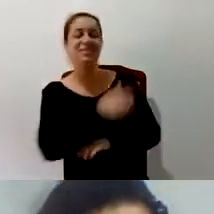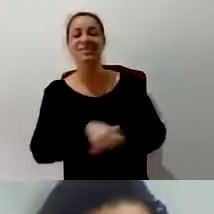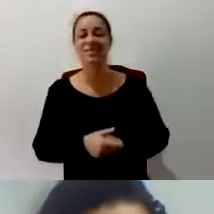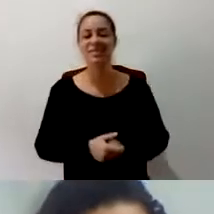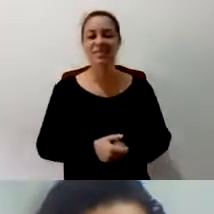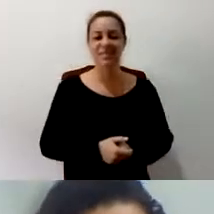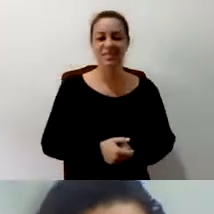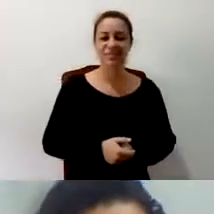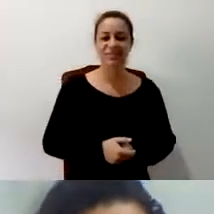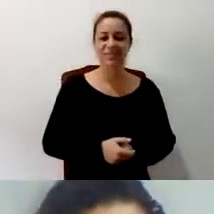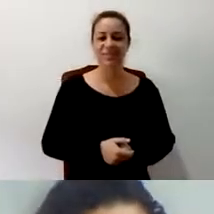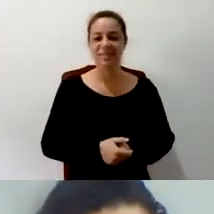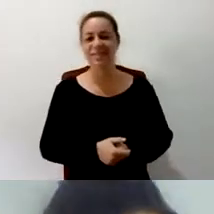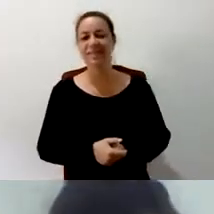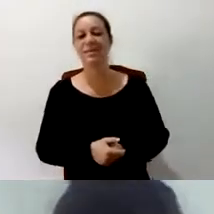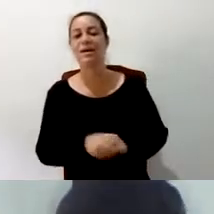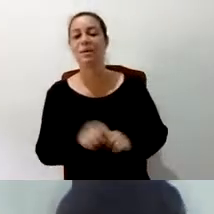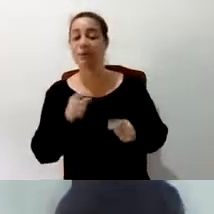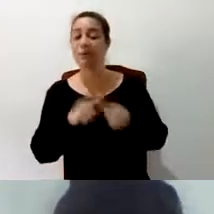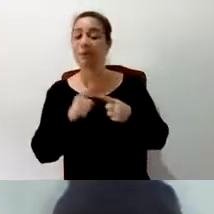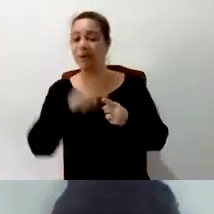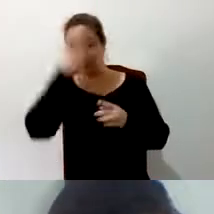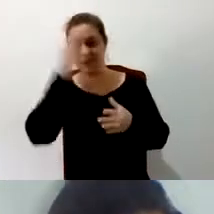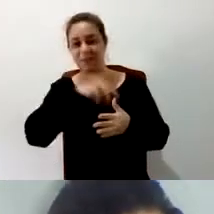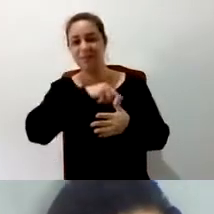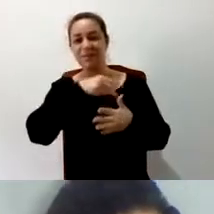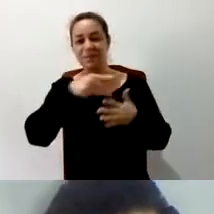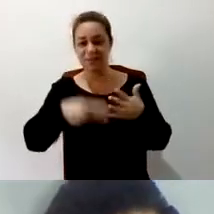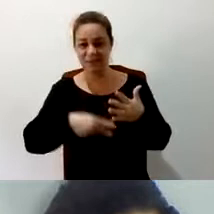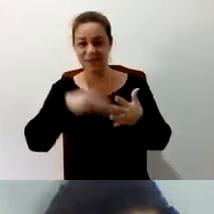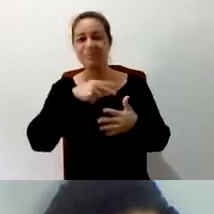Diretor administrativo. Esse pessoal é do NAP, né? É ótimo ele.